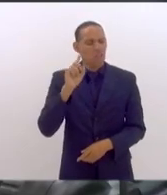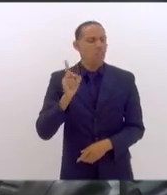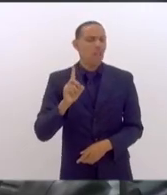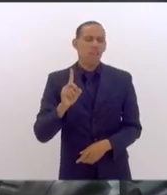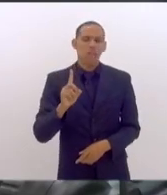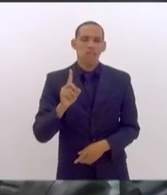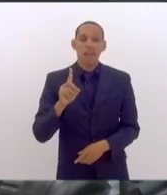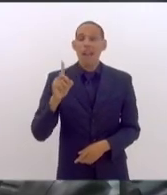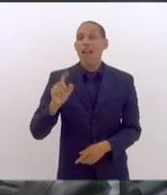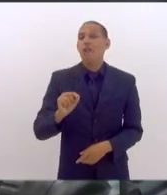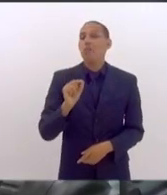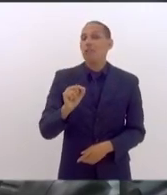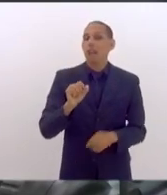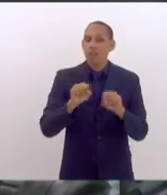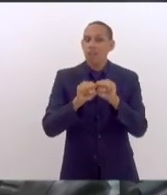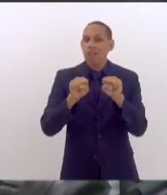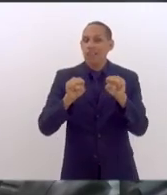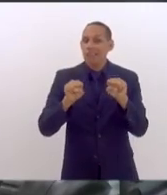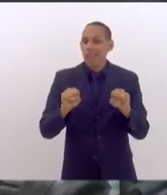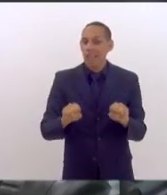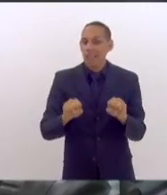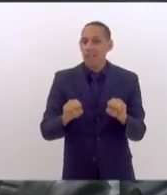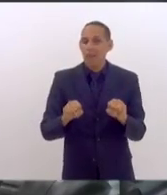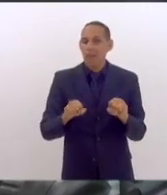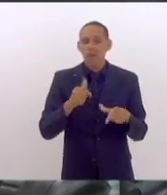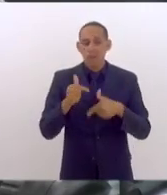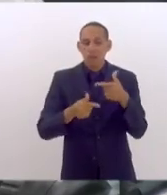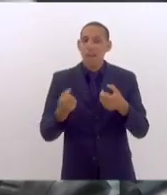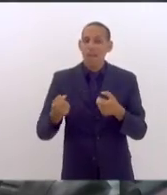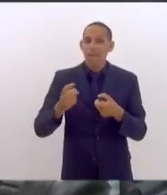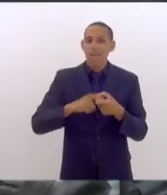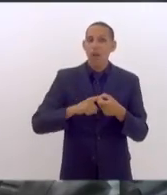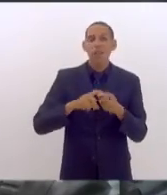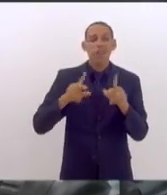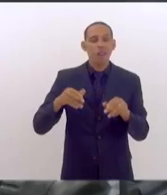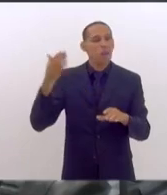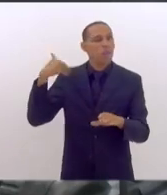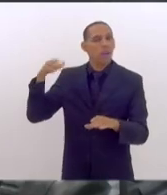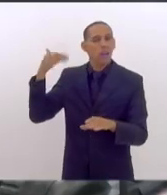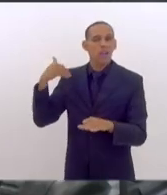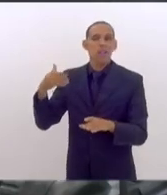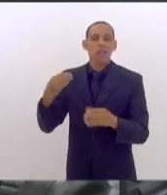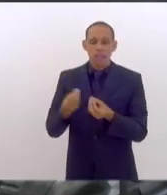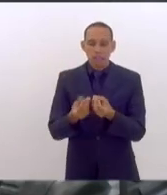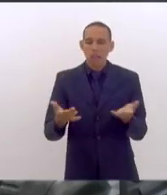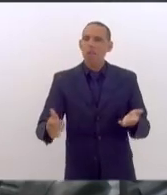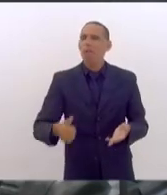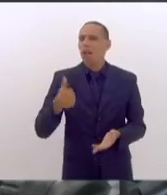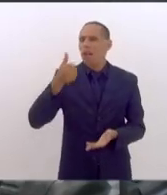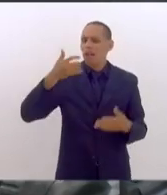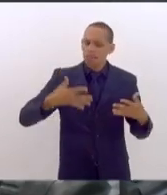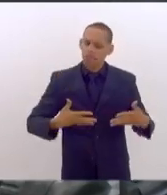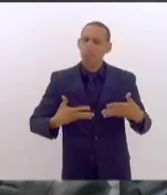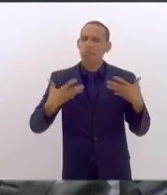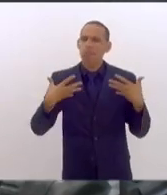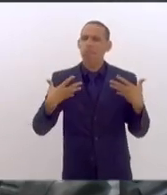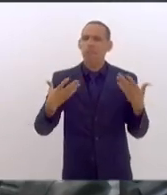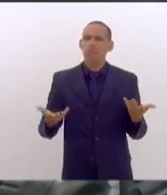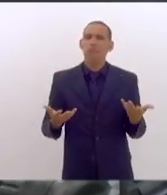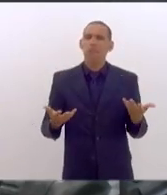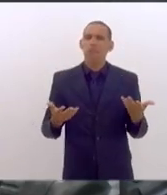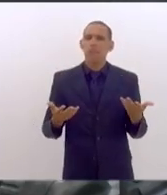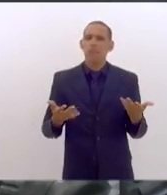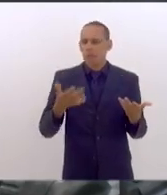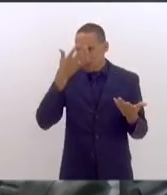só preocupado com o sistema volte a funcionar de gente que era no passado dando qualidade dignidade aos trabalhadores